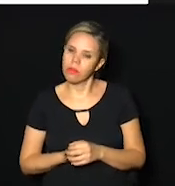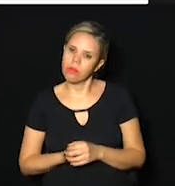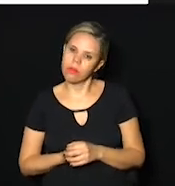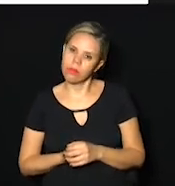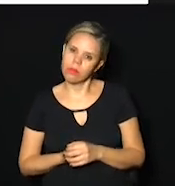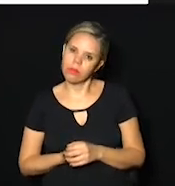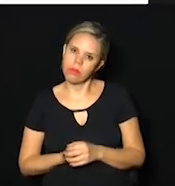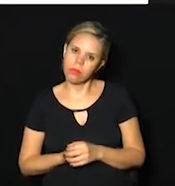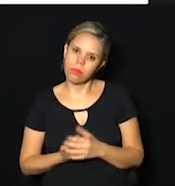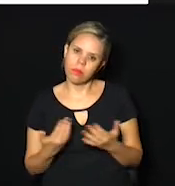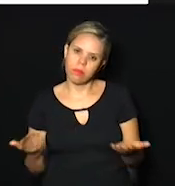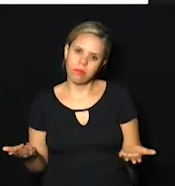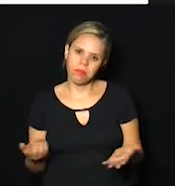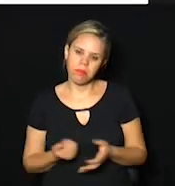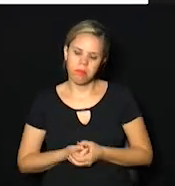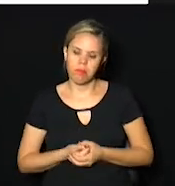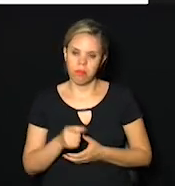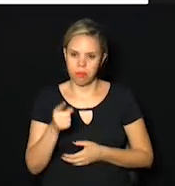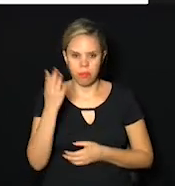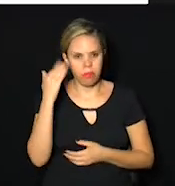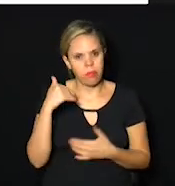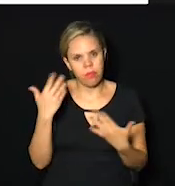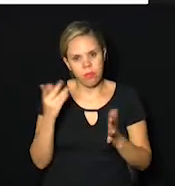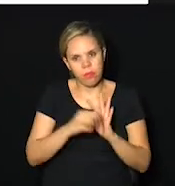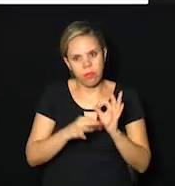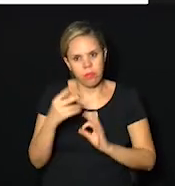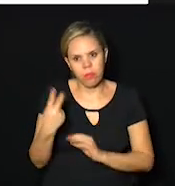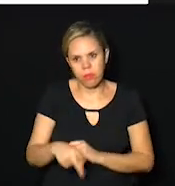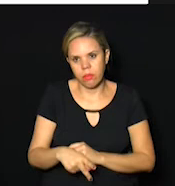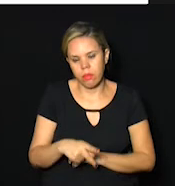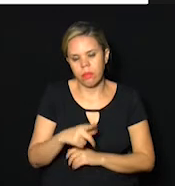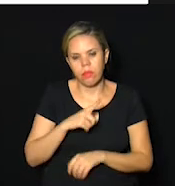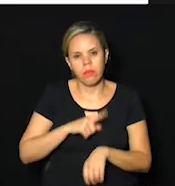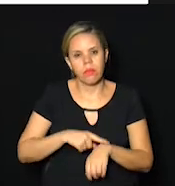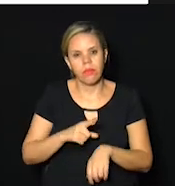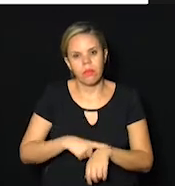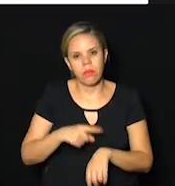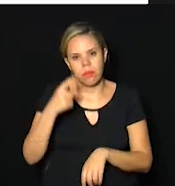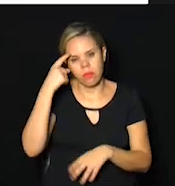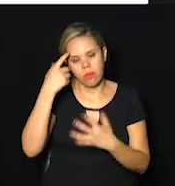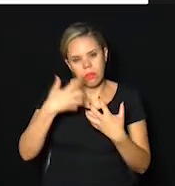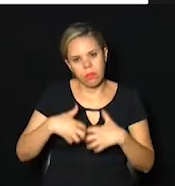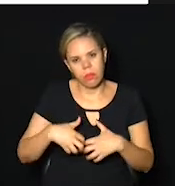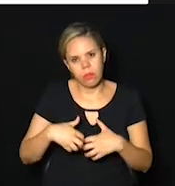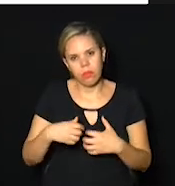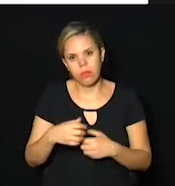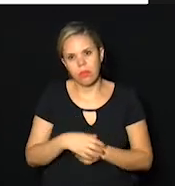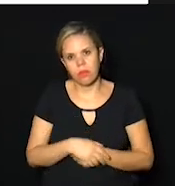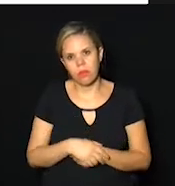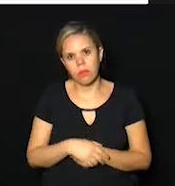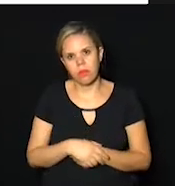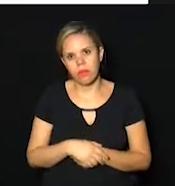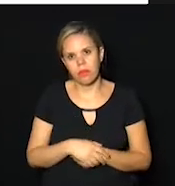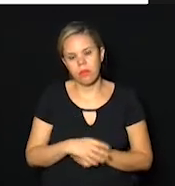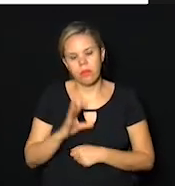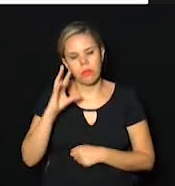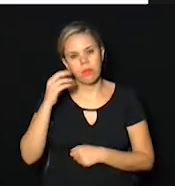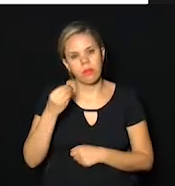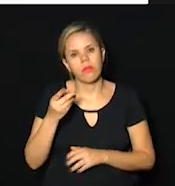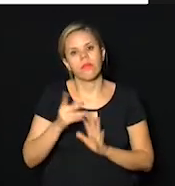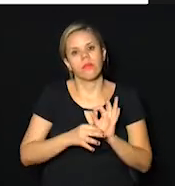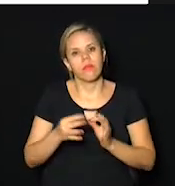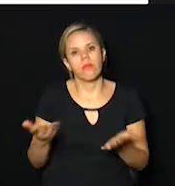E aí? Você sabe qual é o seu projeto? Você viu que eu dei um tempinho aqui para você pensar, hein? Compreendido?